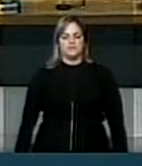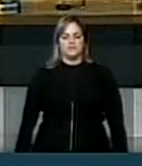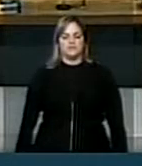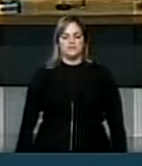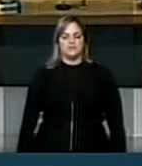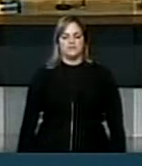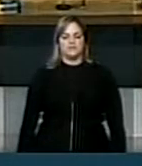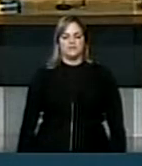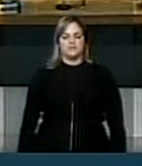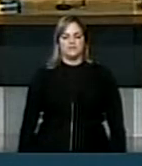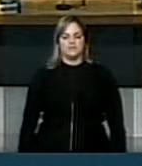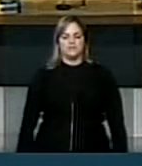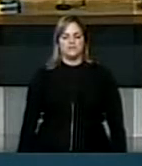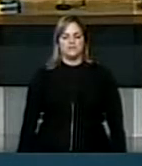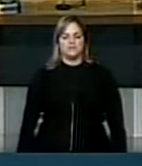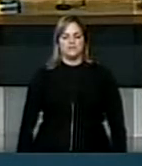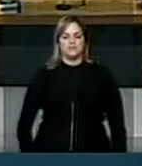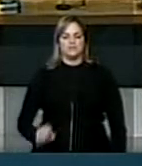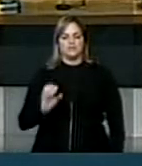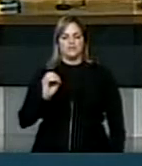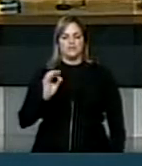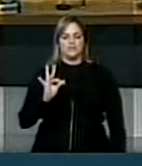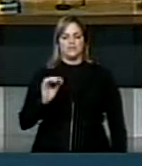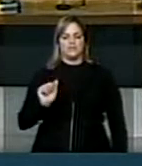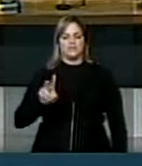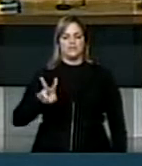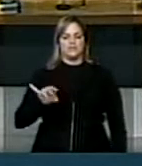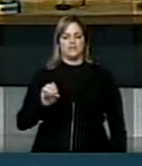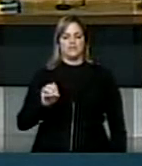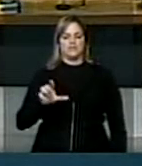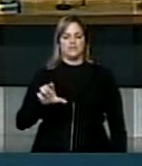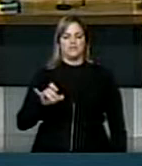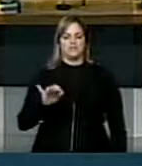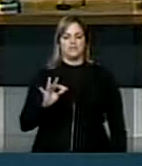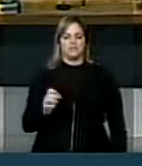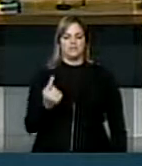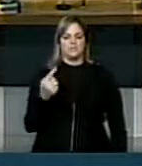Um minuto. Otávio Leite, V. Exª já tem a palavra.